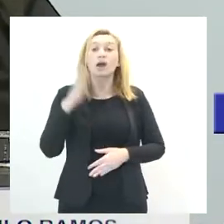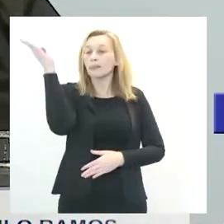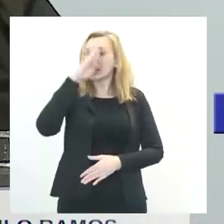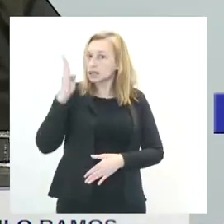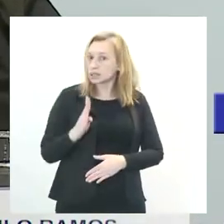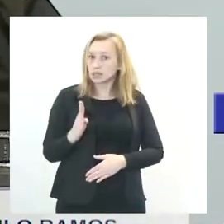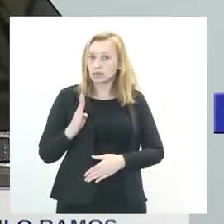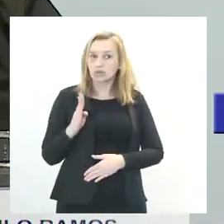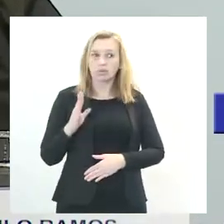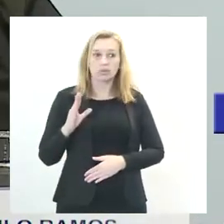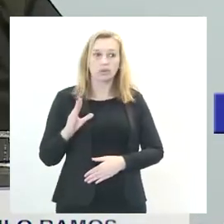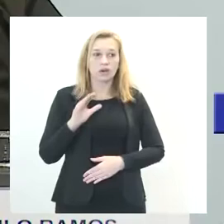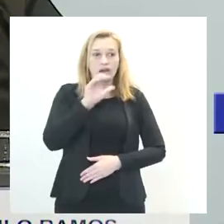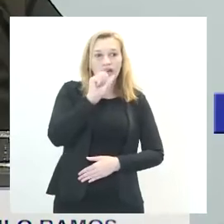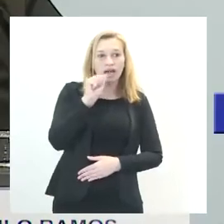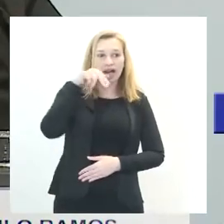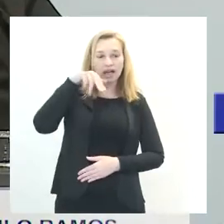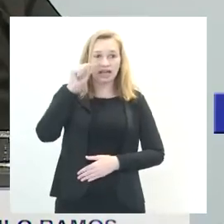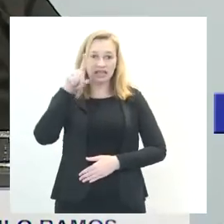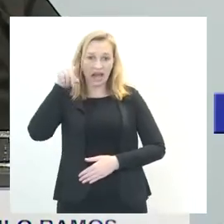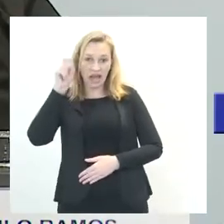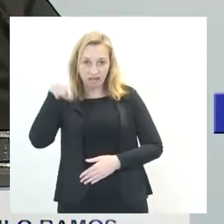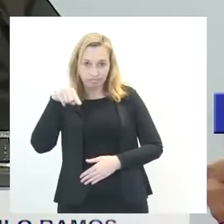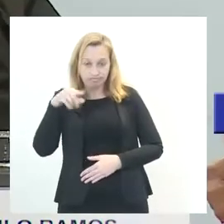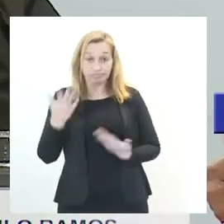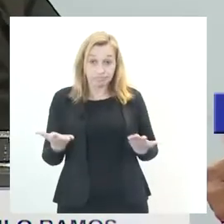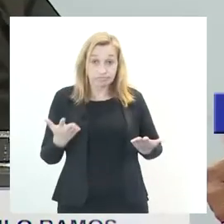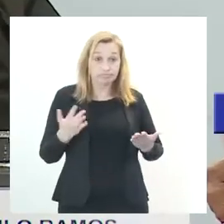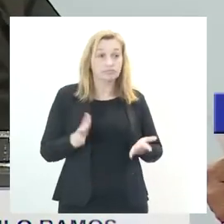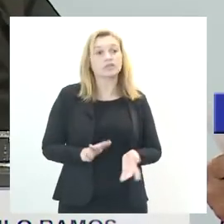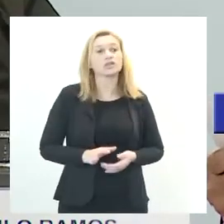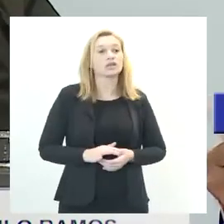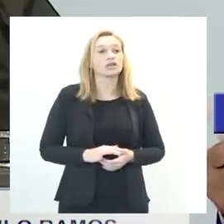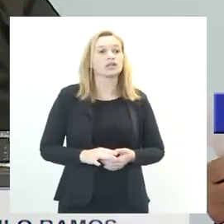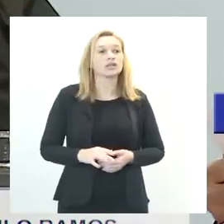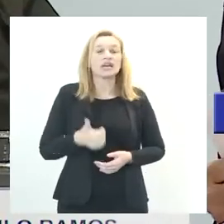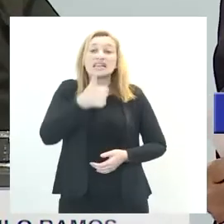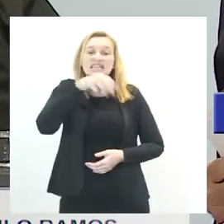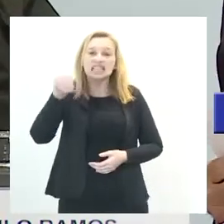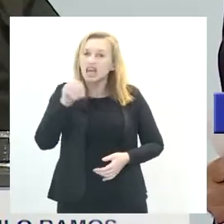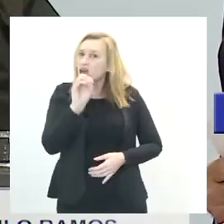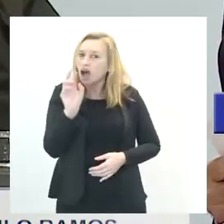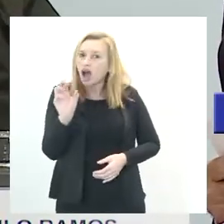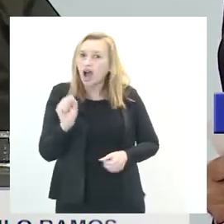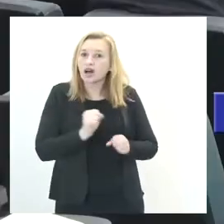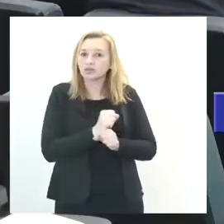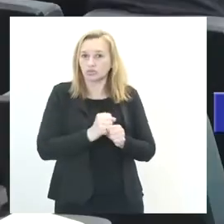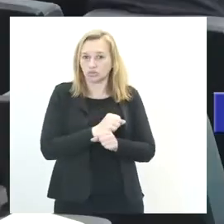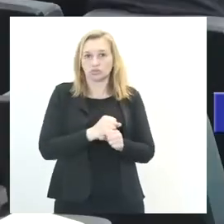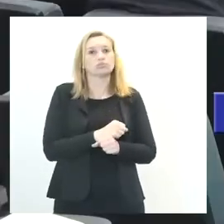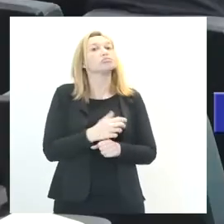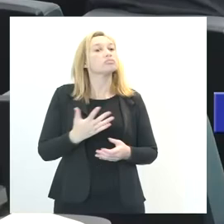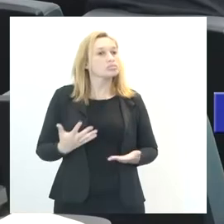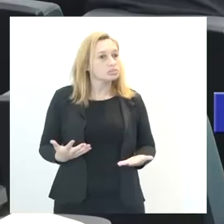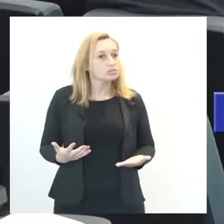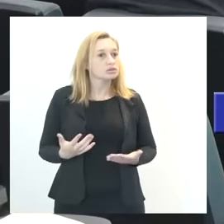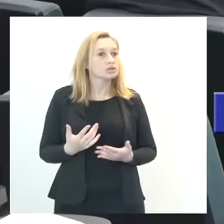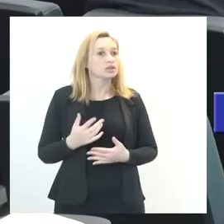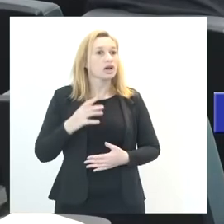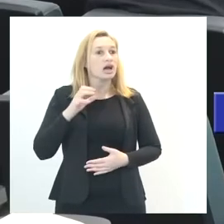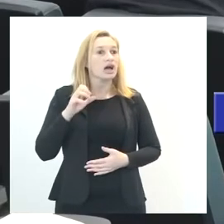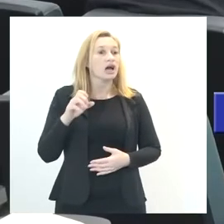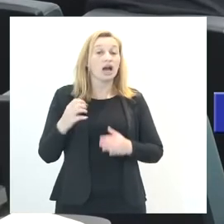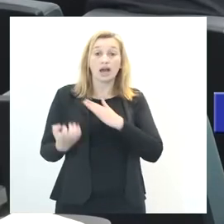Canadá branca Brasil Canadá concessão de 100 anos E aí da